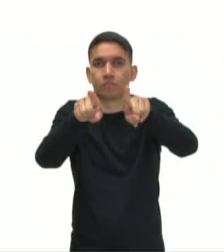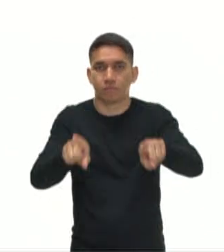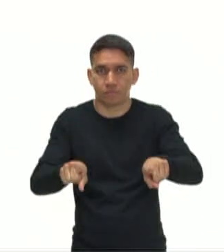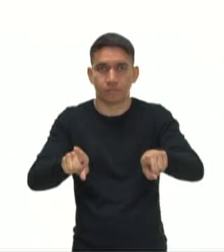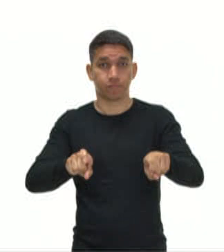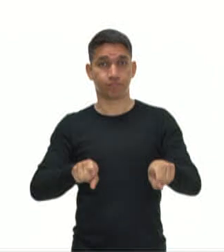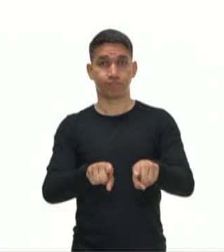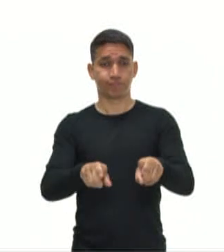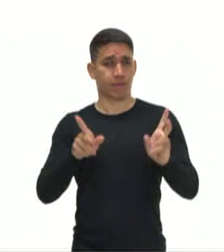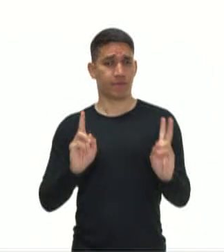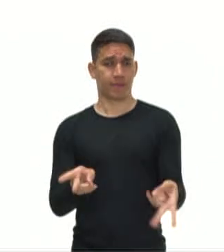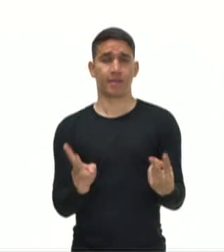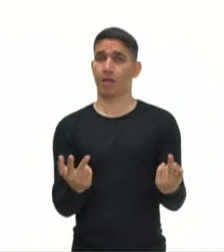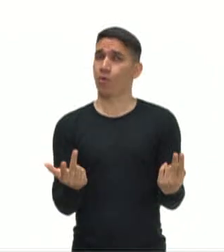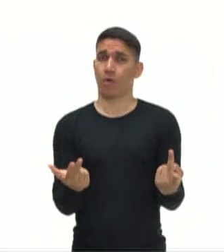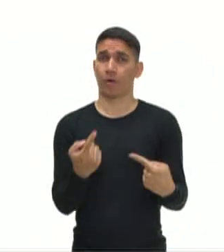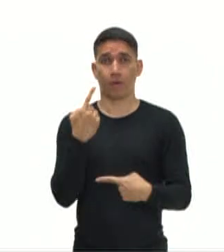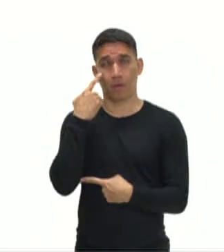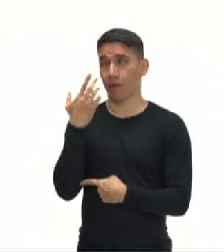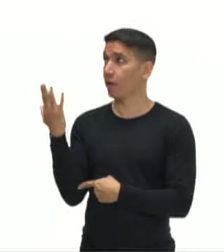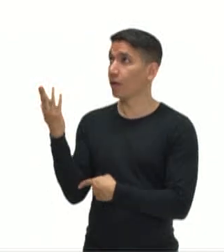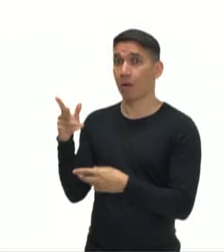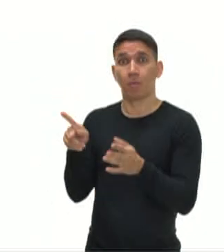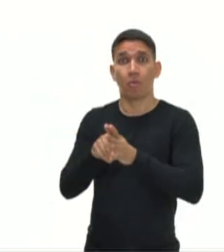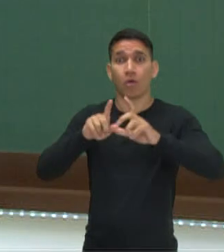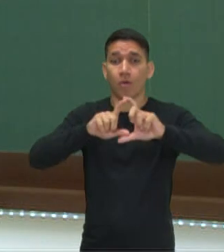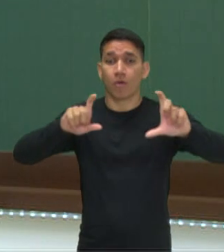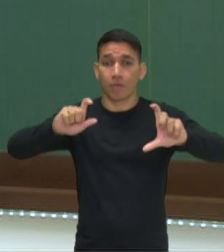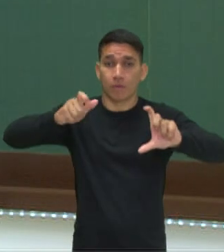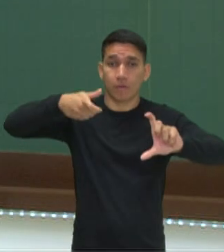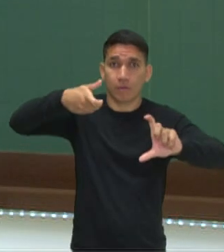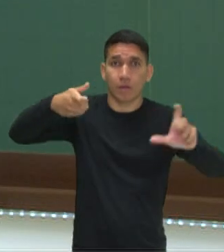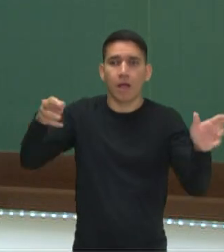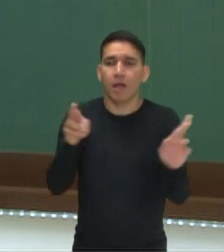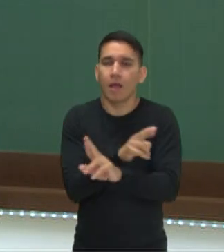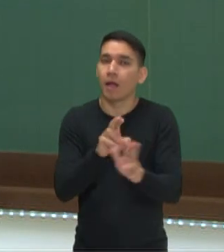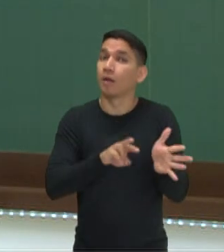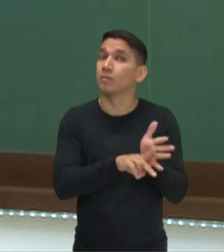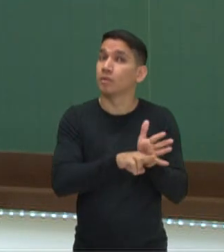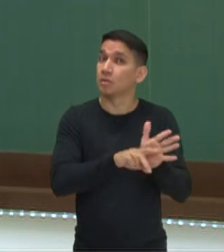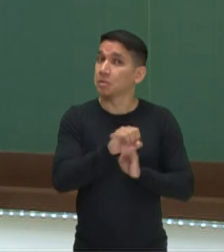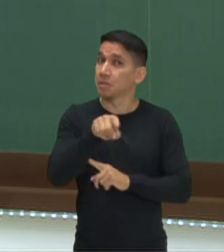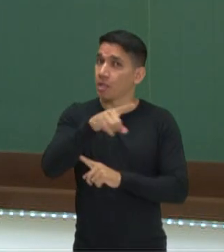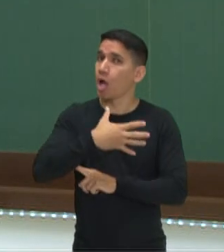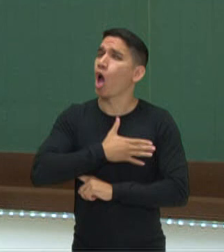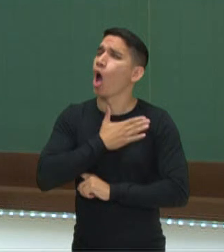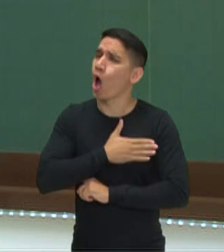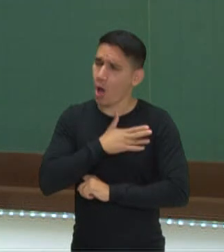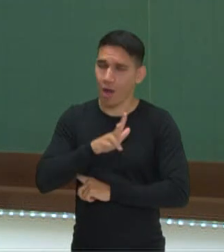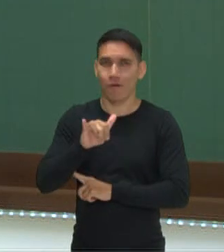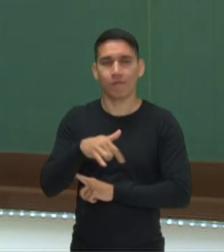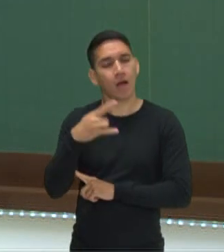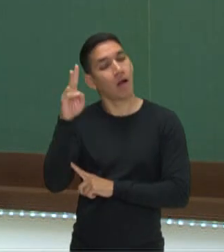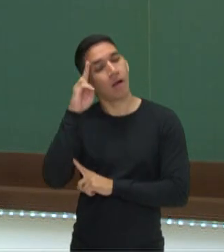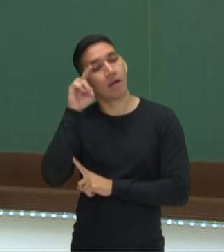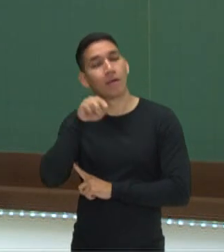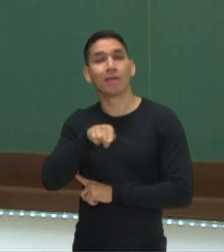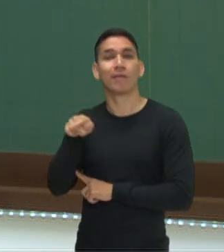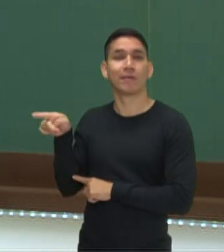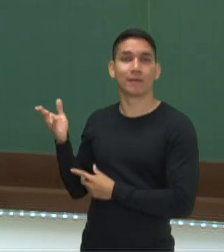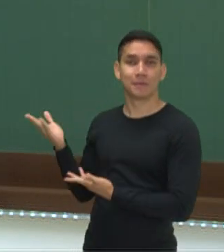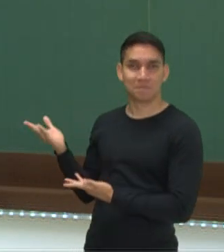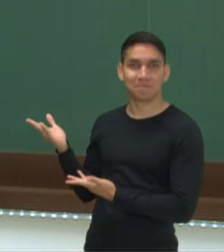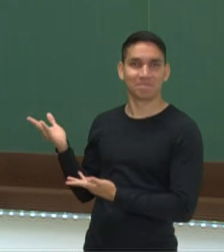né? Então, aqui, pessoal, a função exponencial está sendo relacionada com a biologia. Quem gosta de biologia, com certeza, lembra dessa parte aqui,